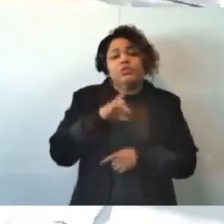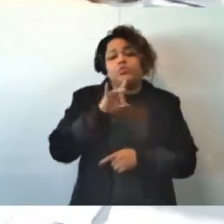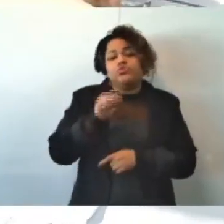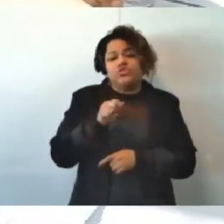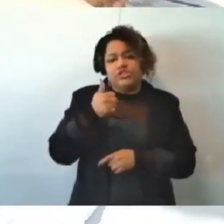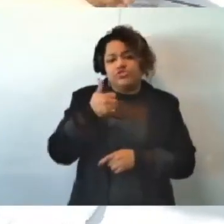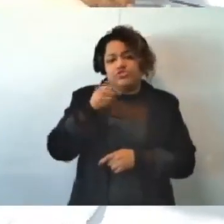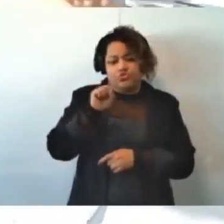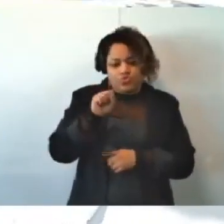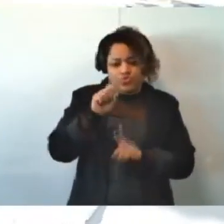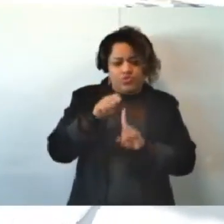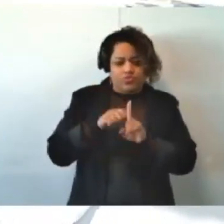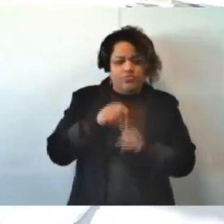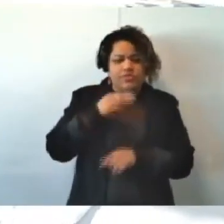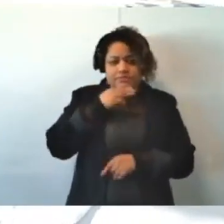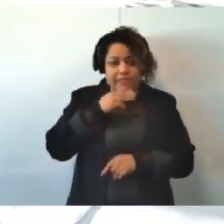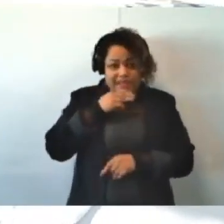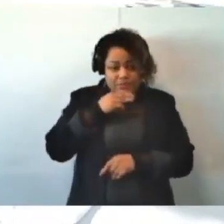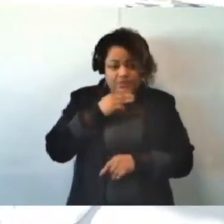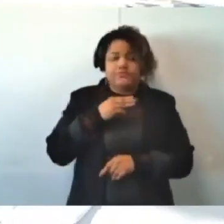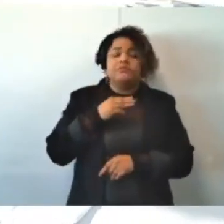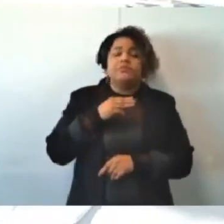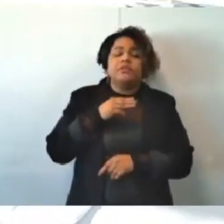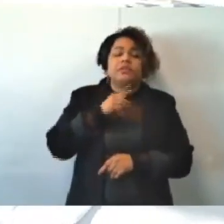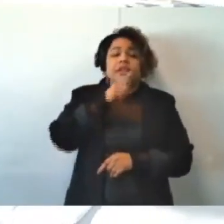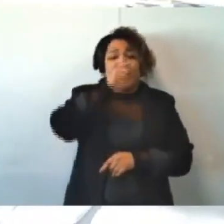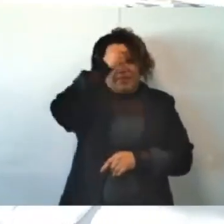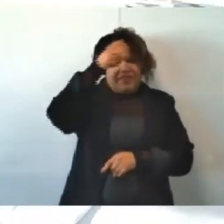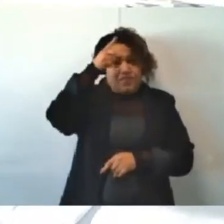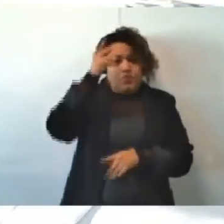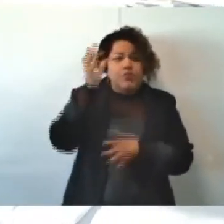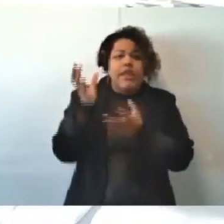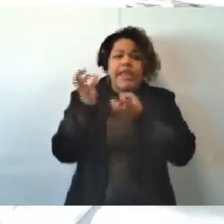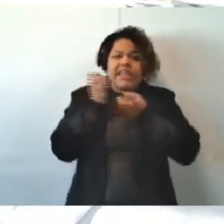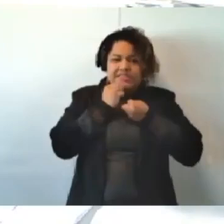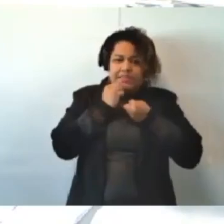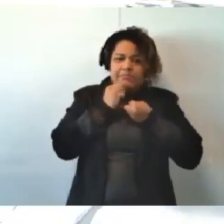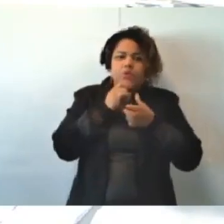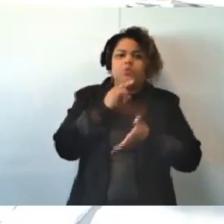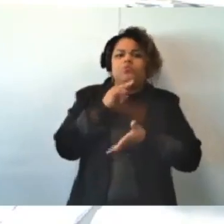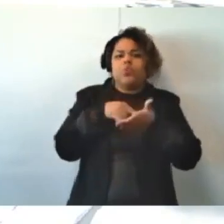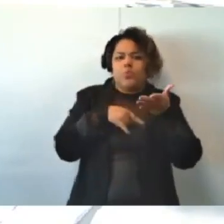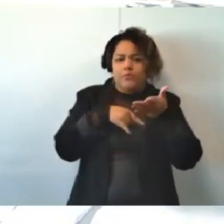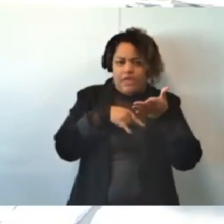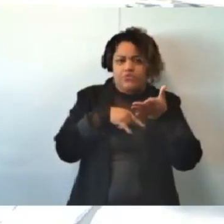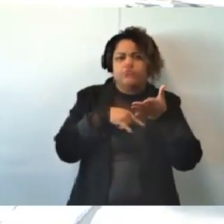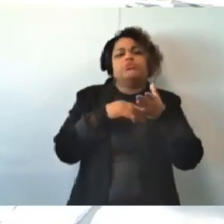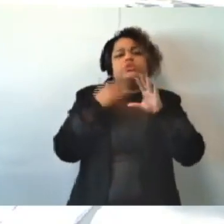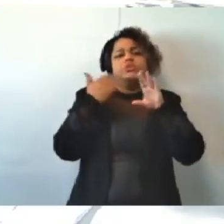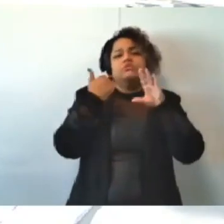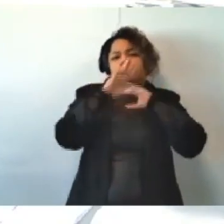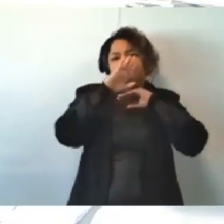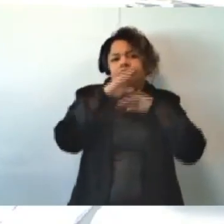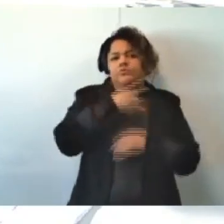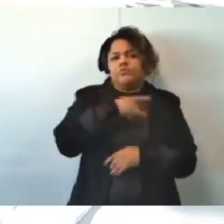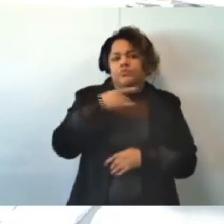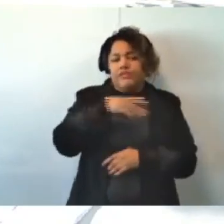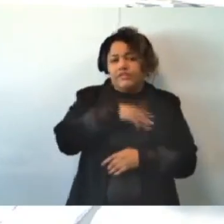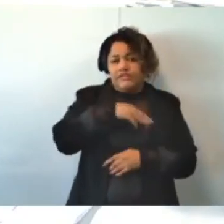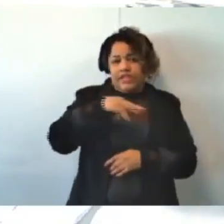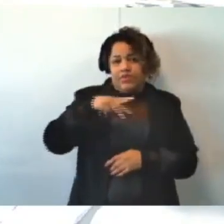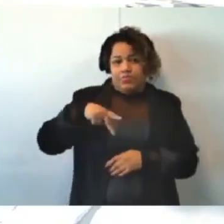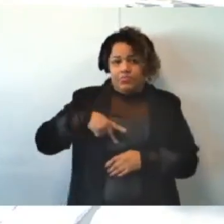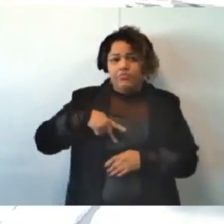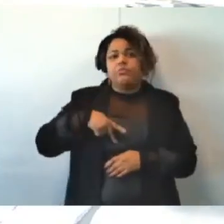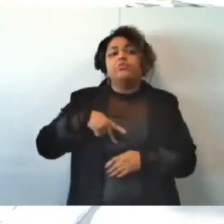18/3, a Prefeitura recebeu até um documento, né, via e-mail do Ministério Público, solicitando todos os estudos